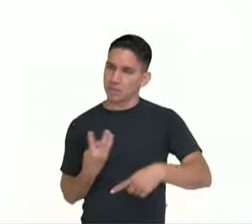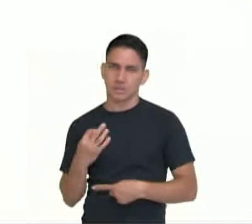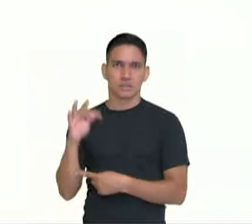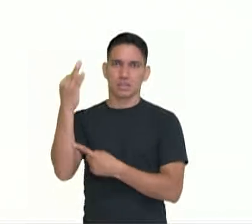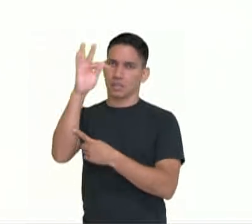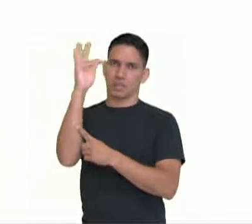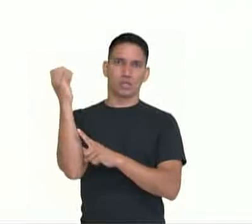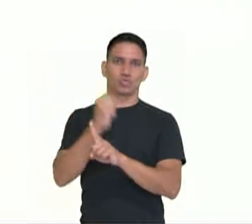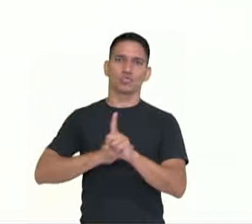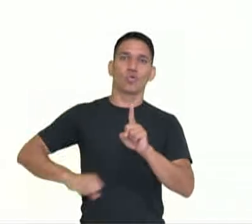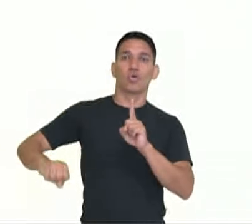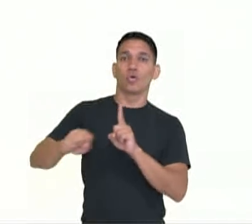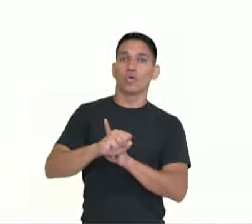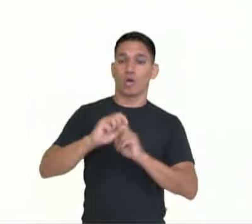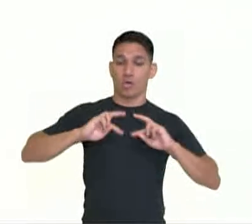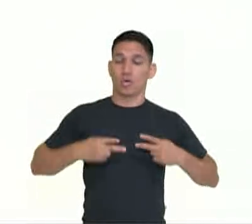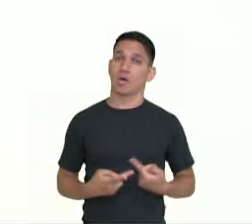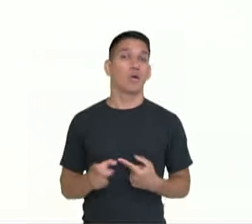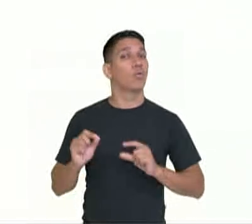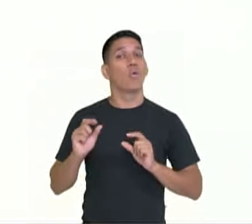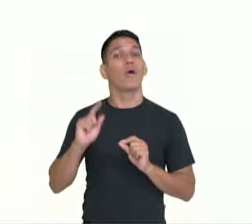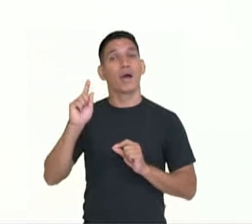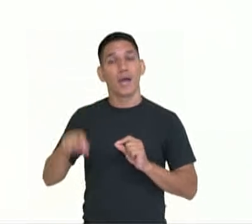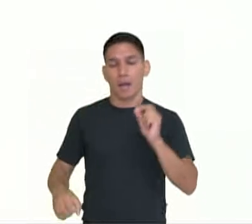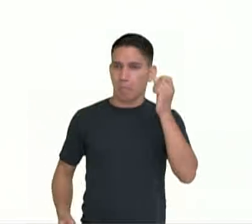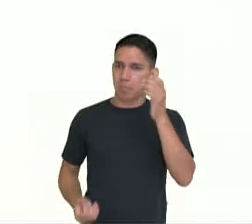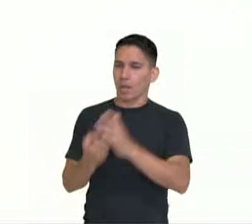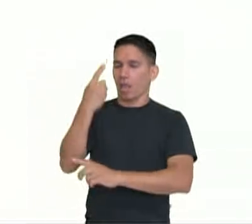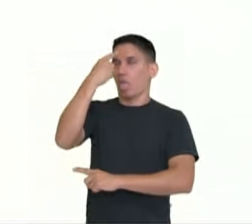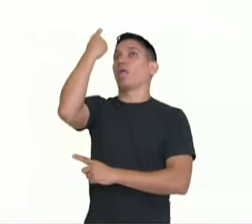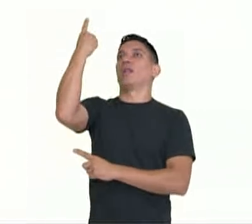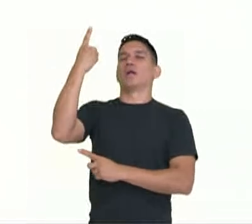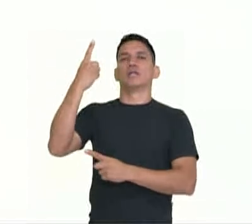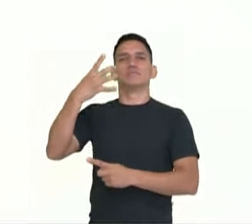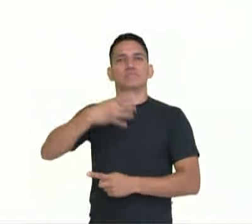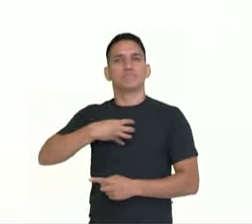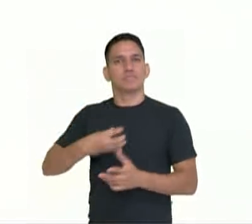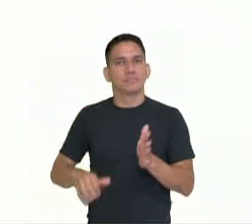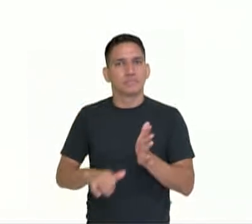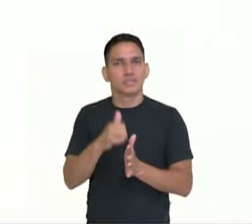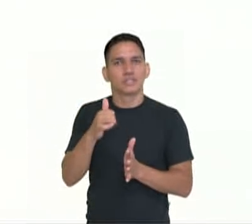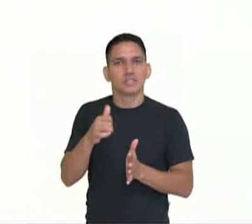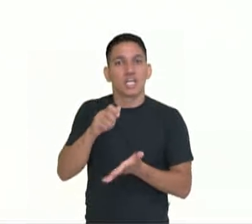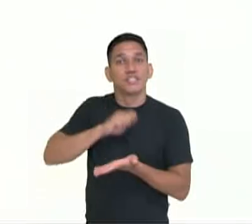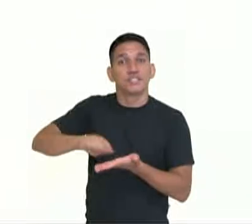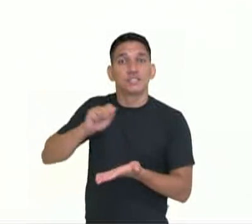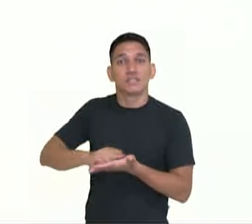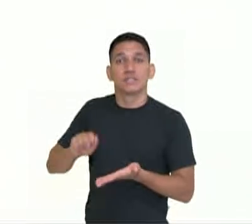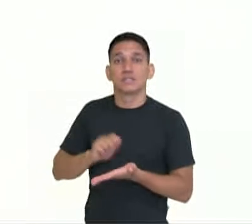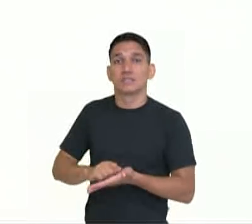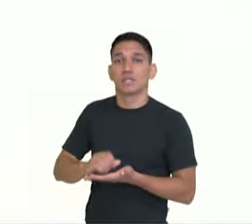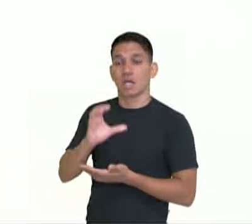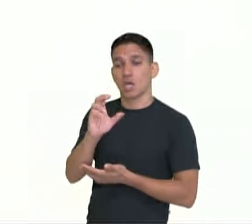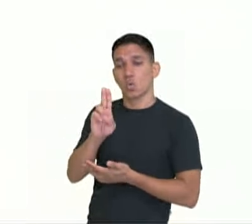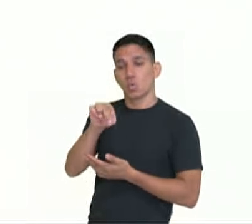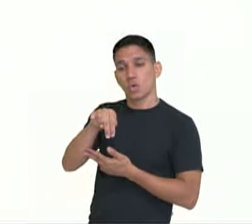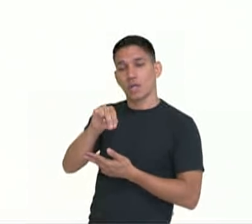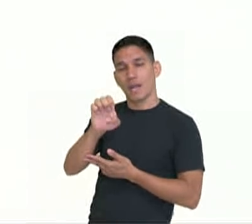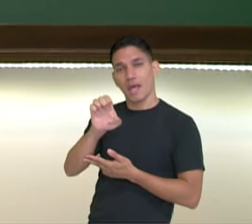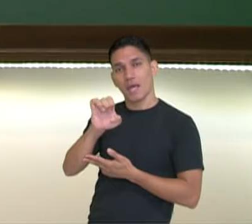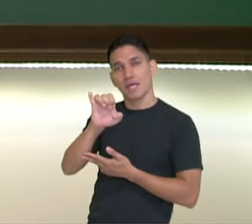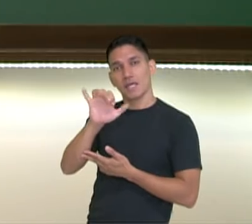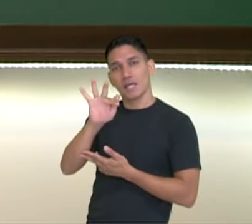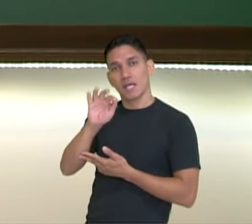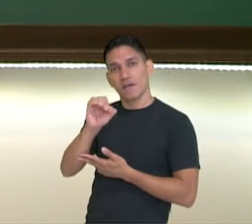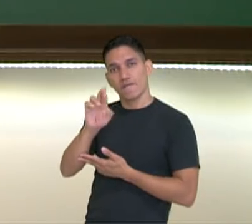sociedade humana. Eles vão desenvolver uma das primeiras formas de escrita na sociedade, que é a escrita chamada